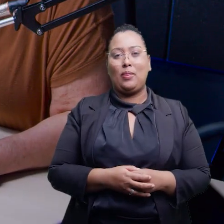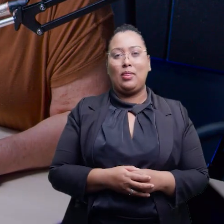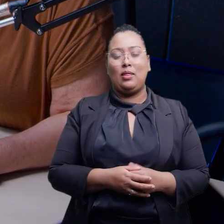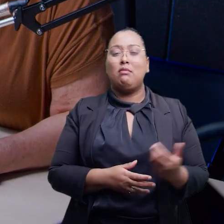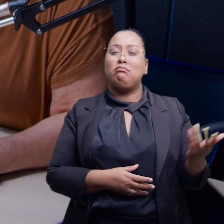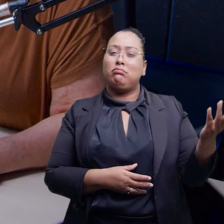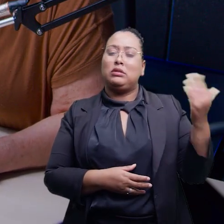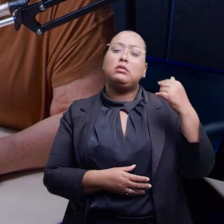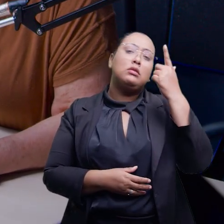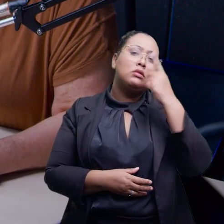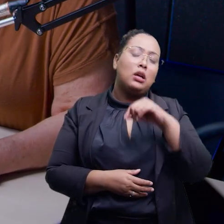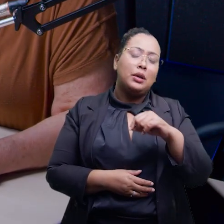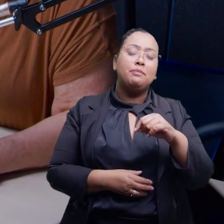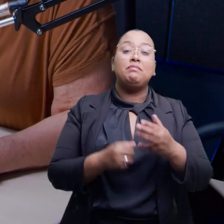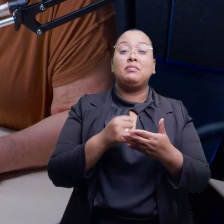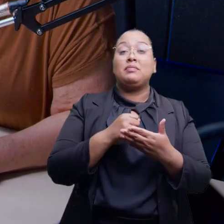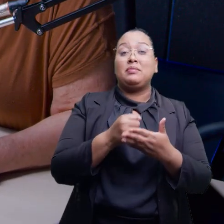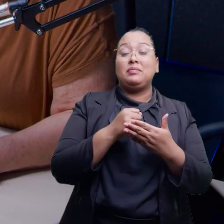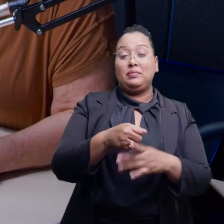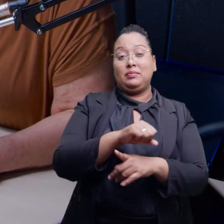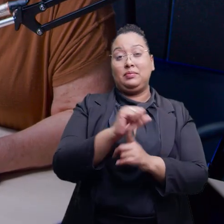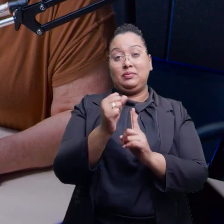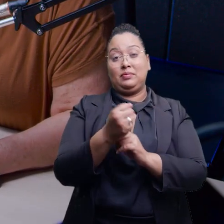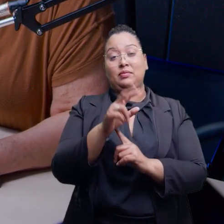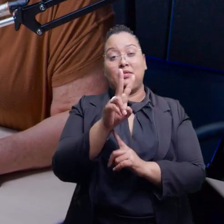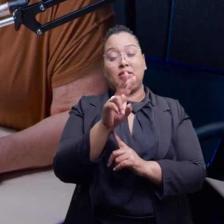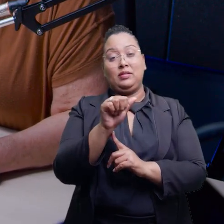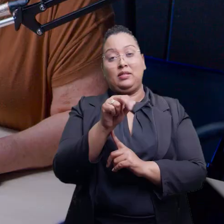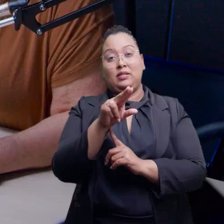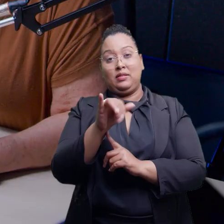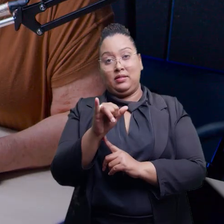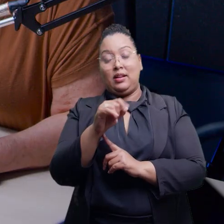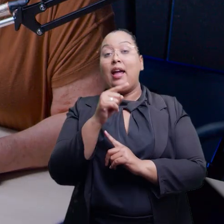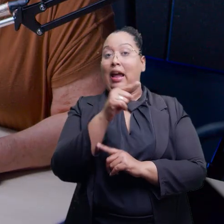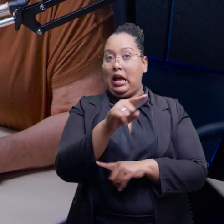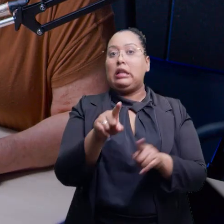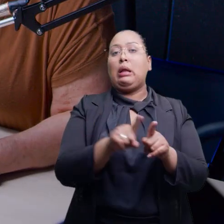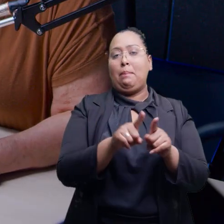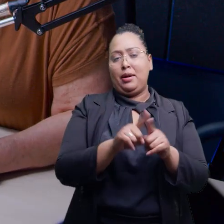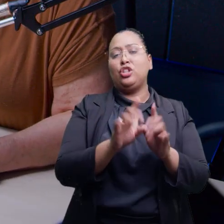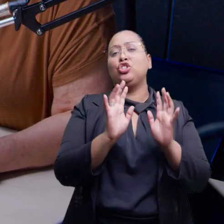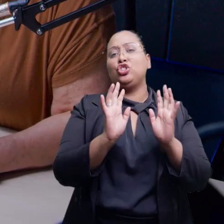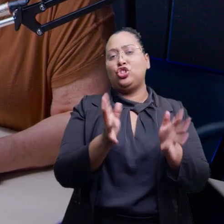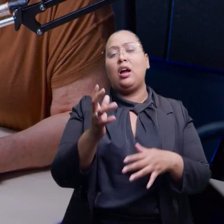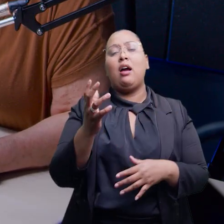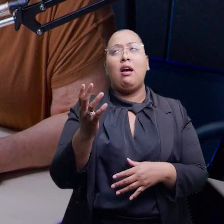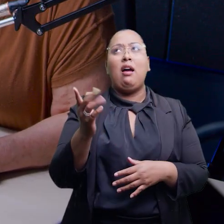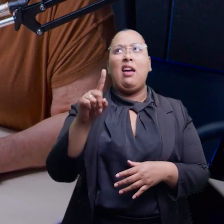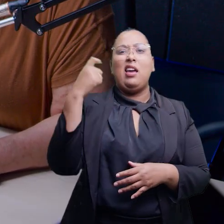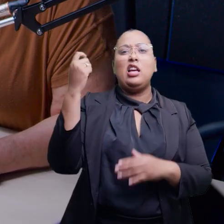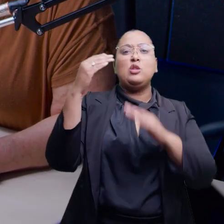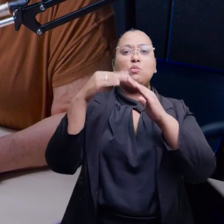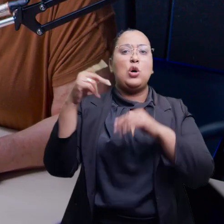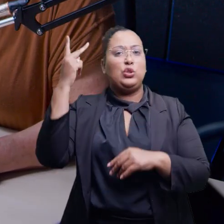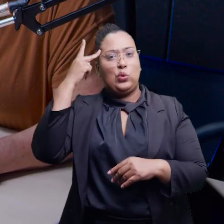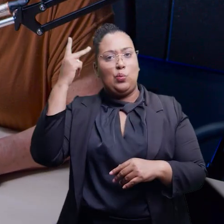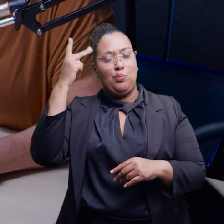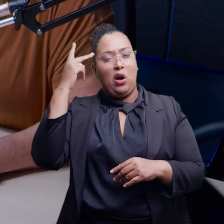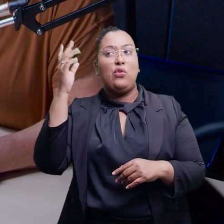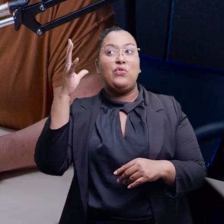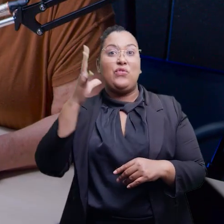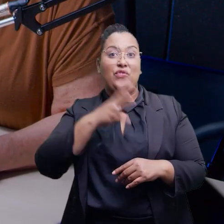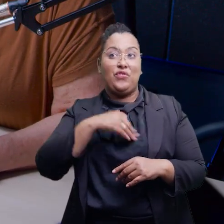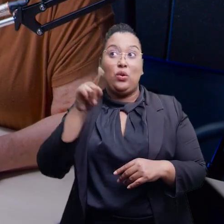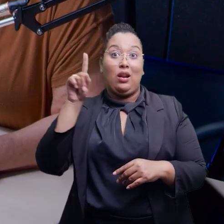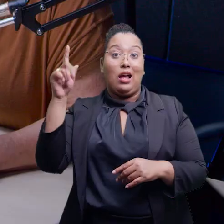uma assistente social chamada Vani, mãe por adoção, tinha morado em São Paulo,